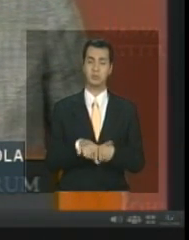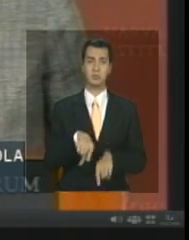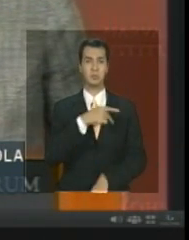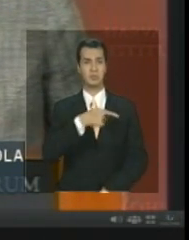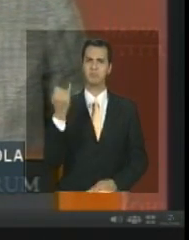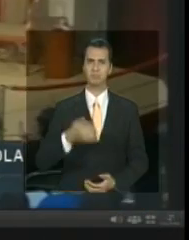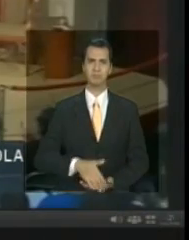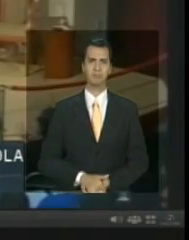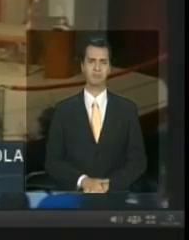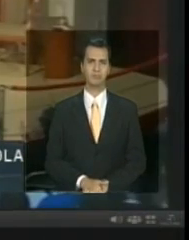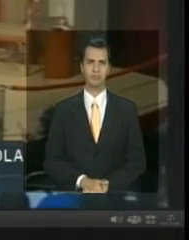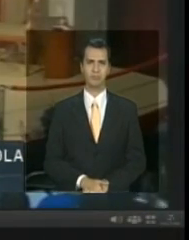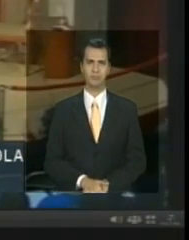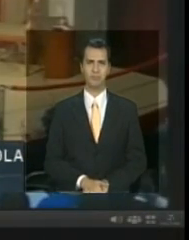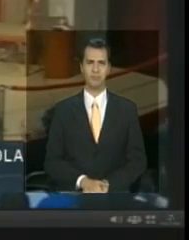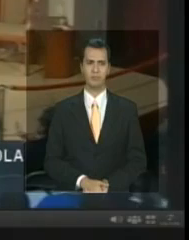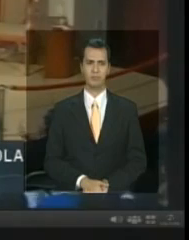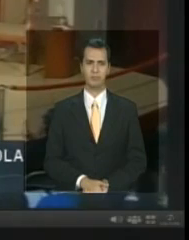presidentes do Brasil.